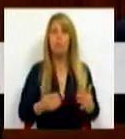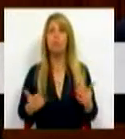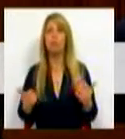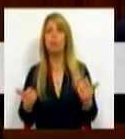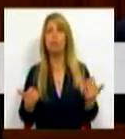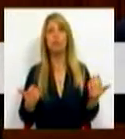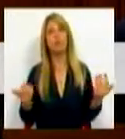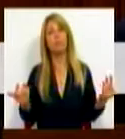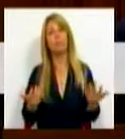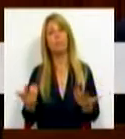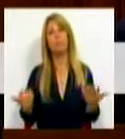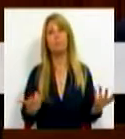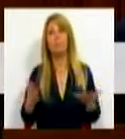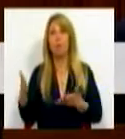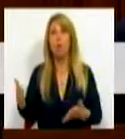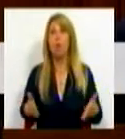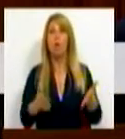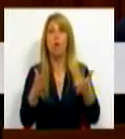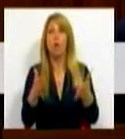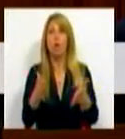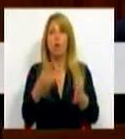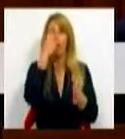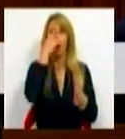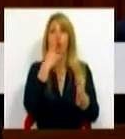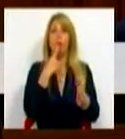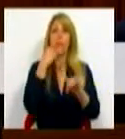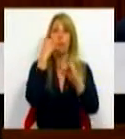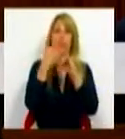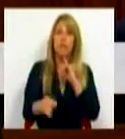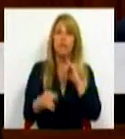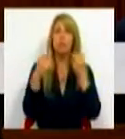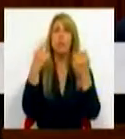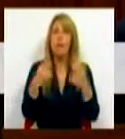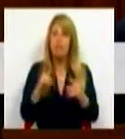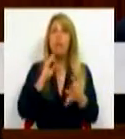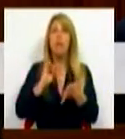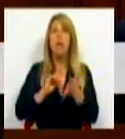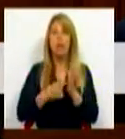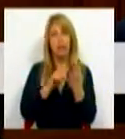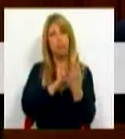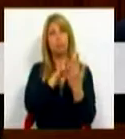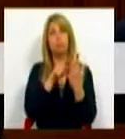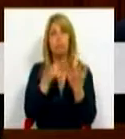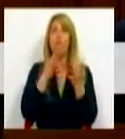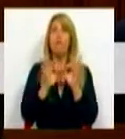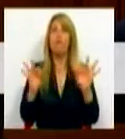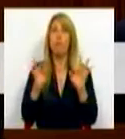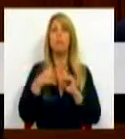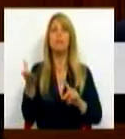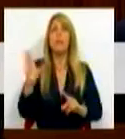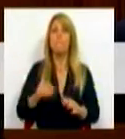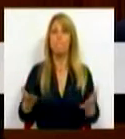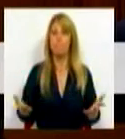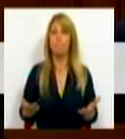portanto, no fundo, orientações de perfil de risco, etc. Havia necessidade de formalizar mais, e acho que era